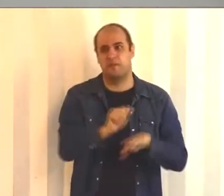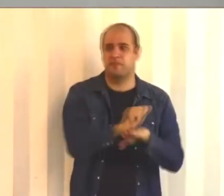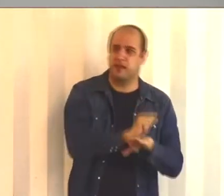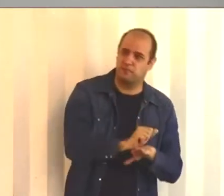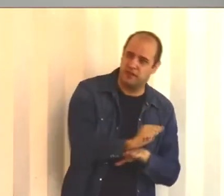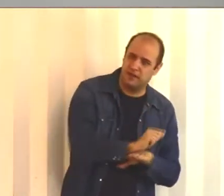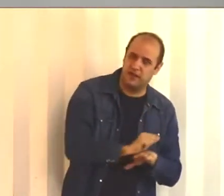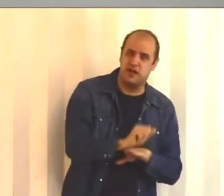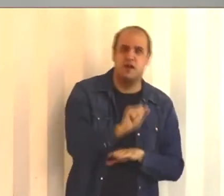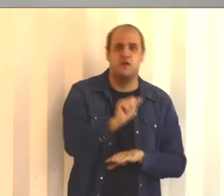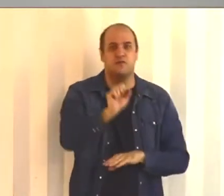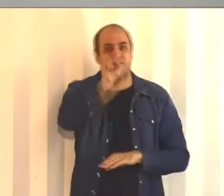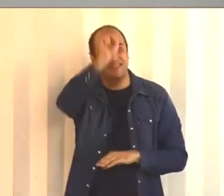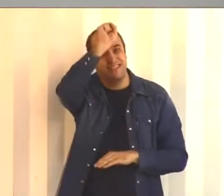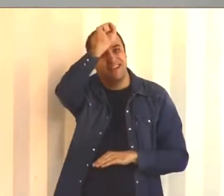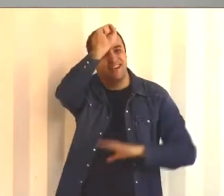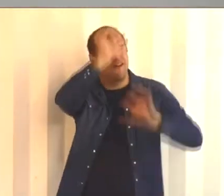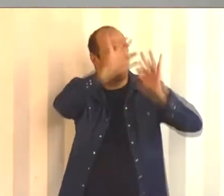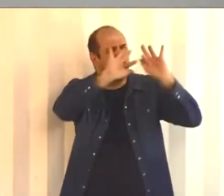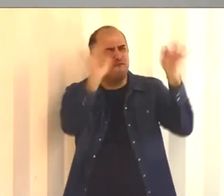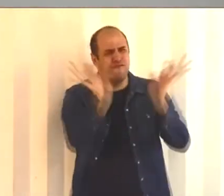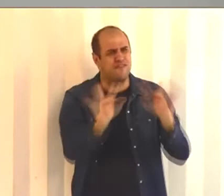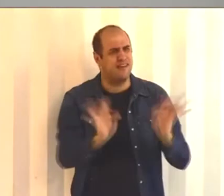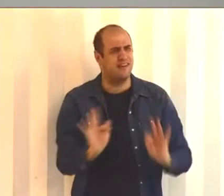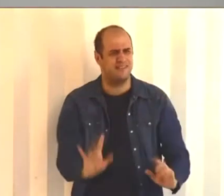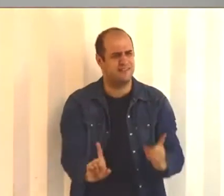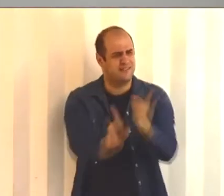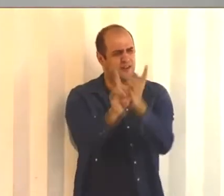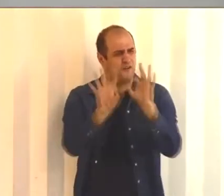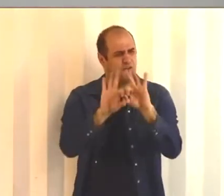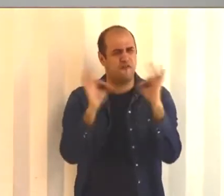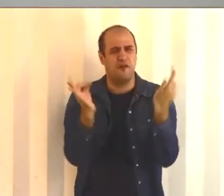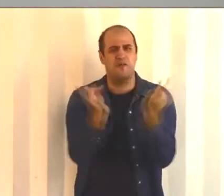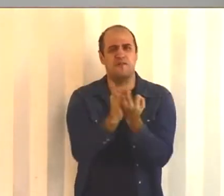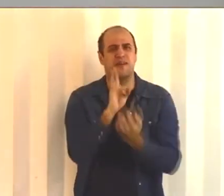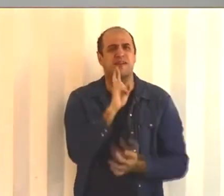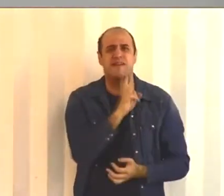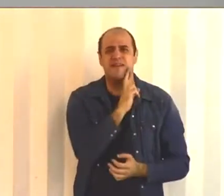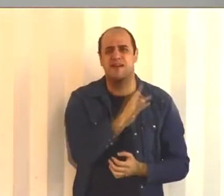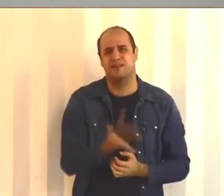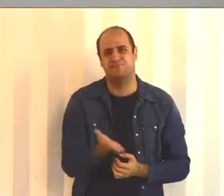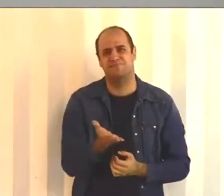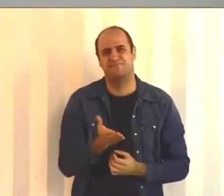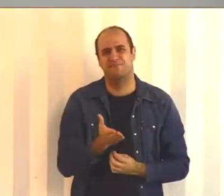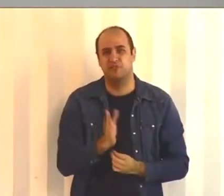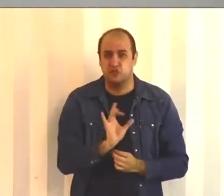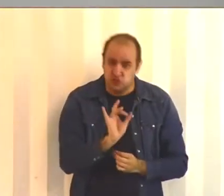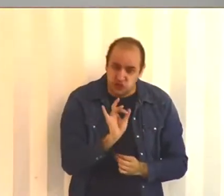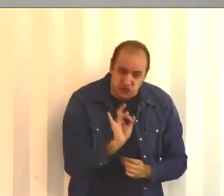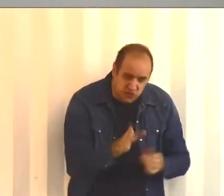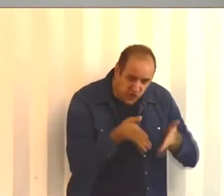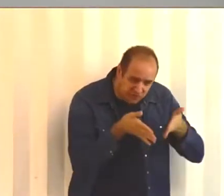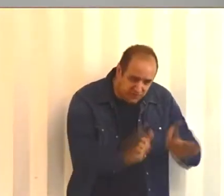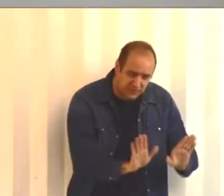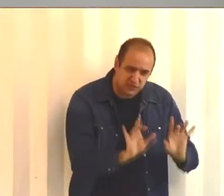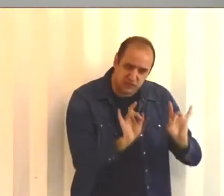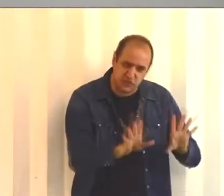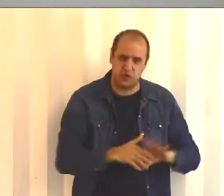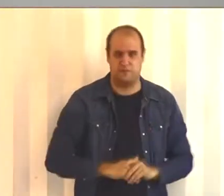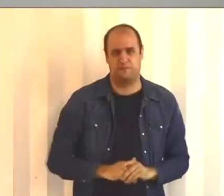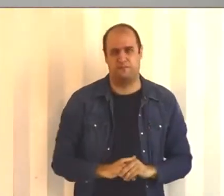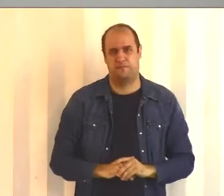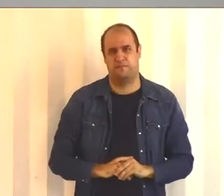quanto Sara se alegraram quando Isaque construiu a sua família com Rebeca, logo depois. Aqui é só o nascimento dele ainda, mas os